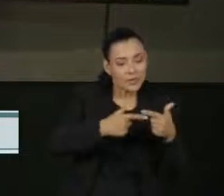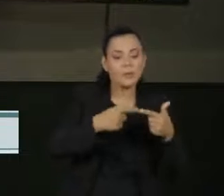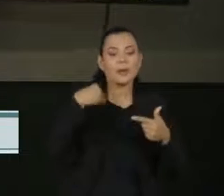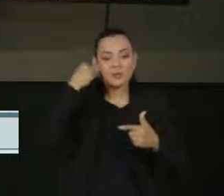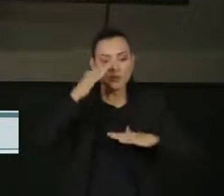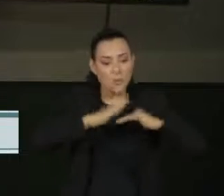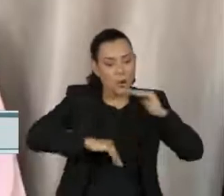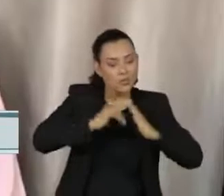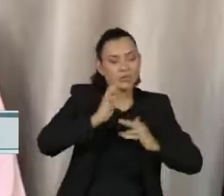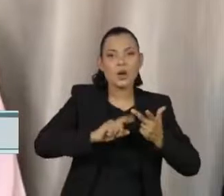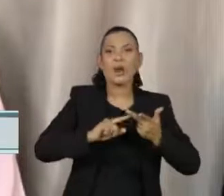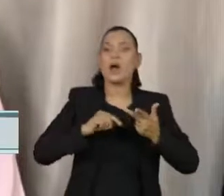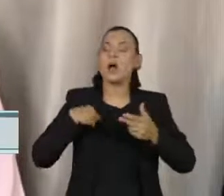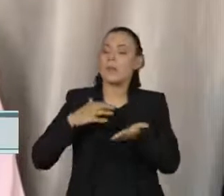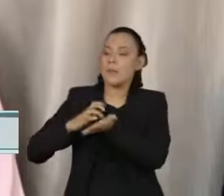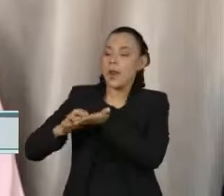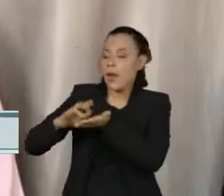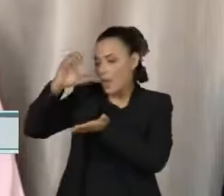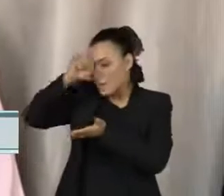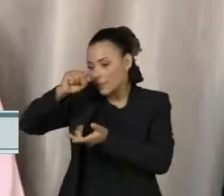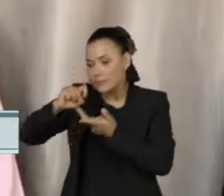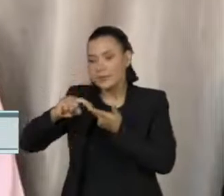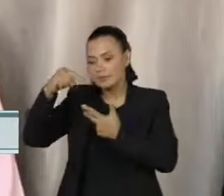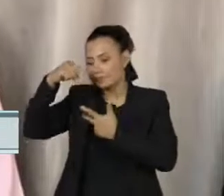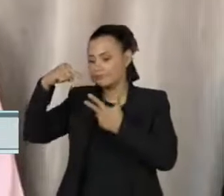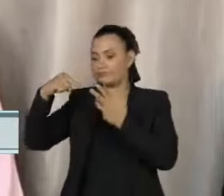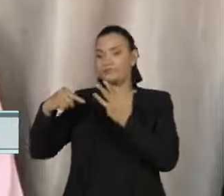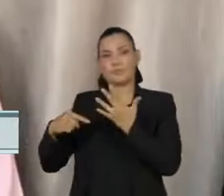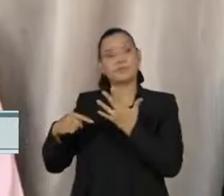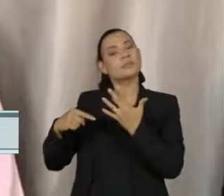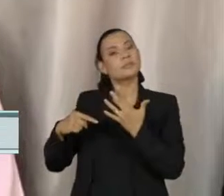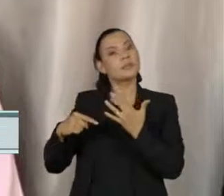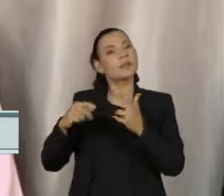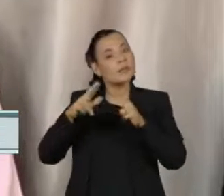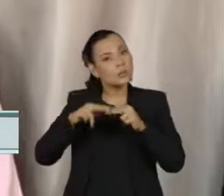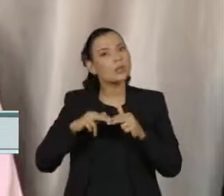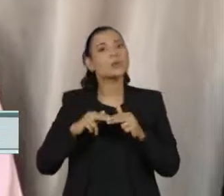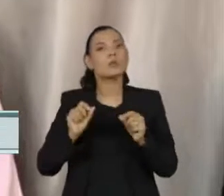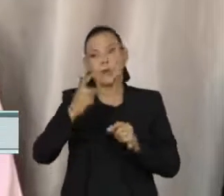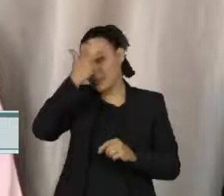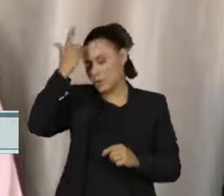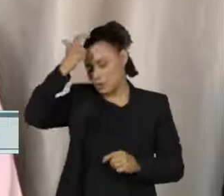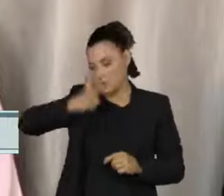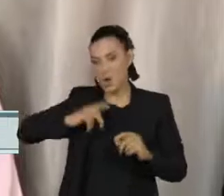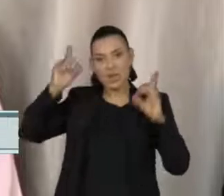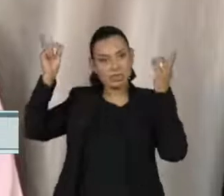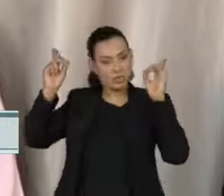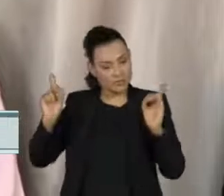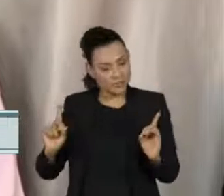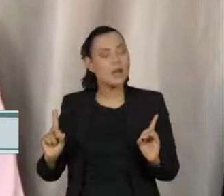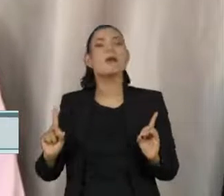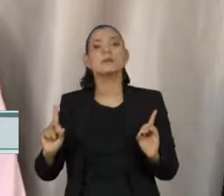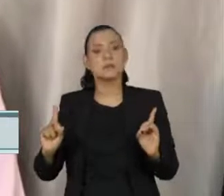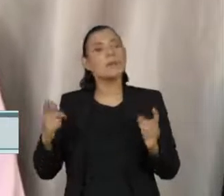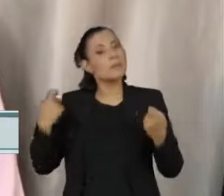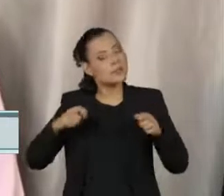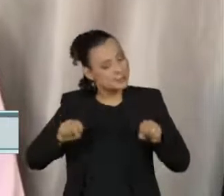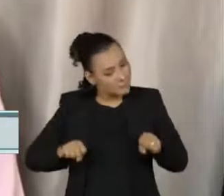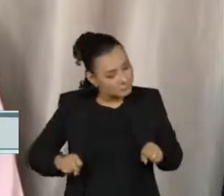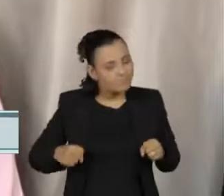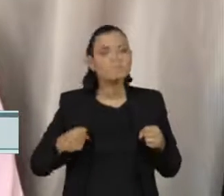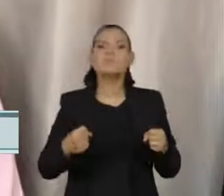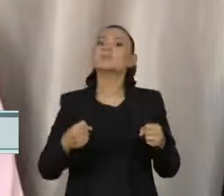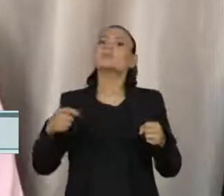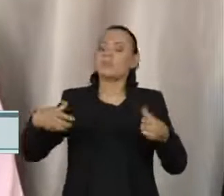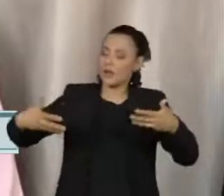acesso ao braille, dentre outros, possibilita que essa pessoa com deficiência alcance, né, chegue